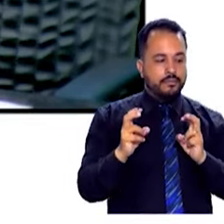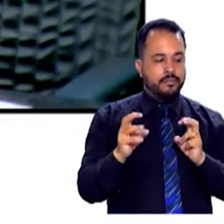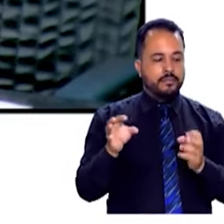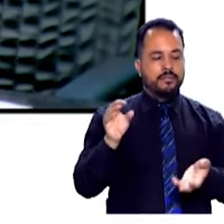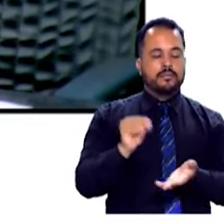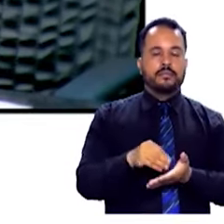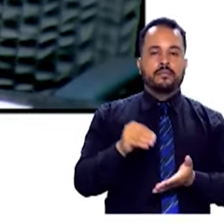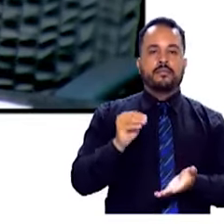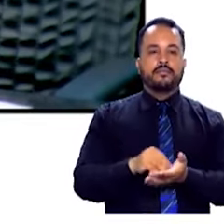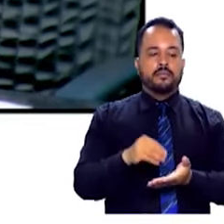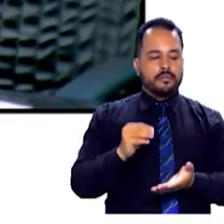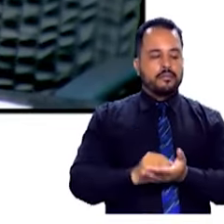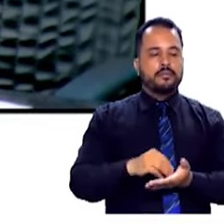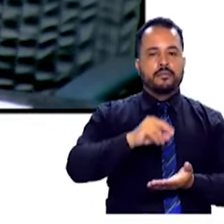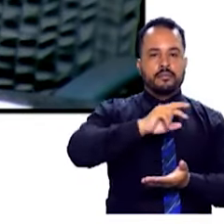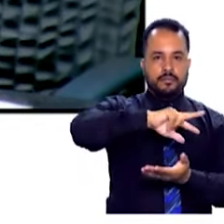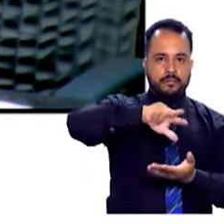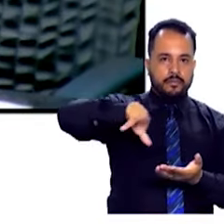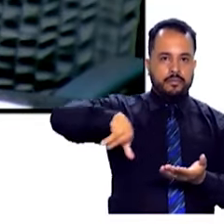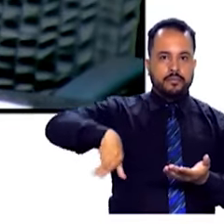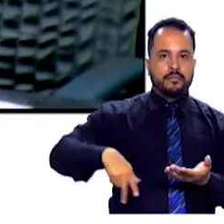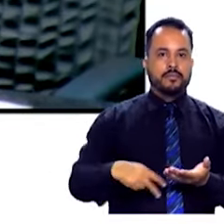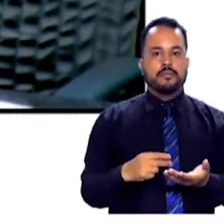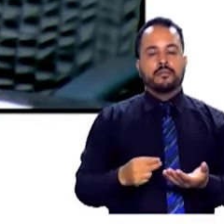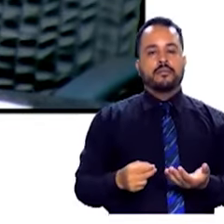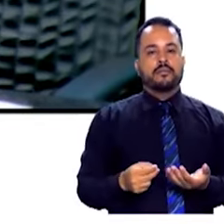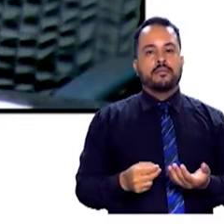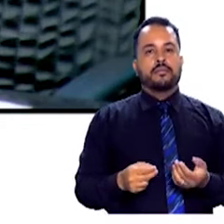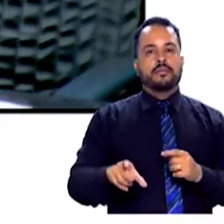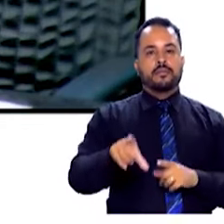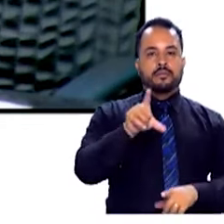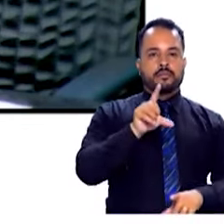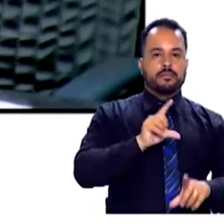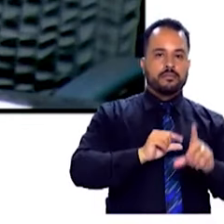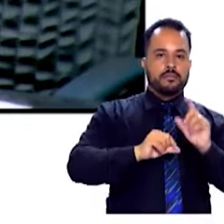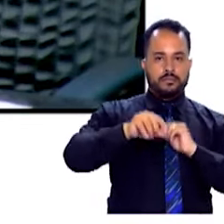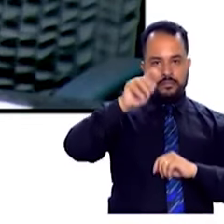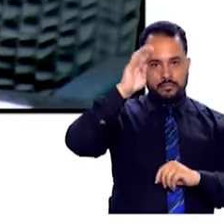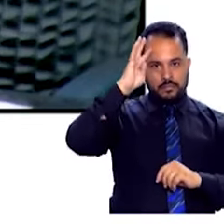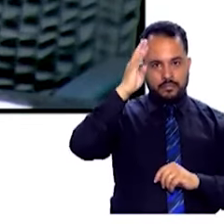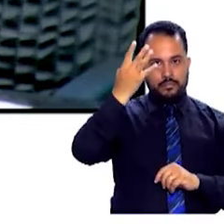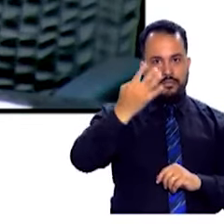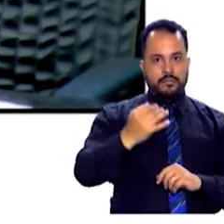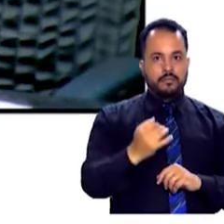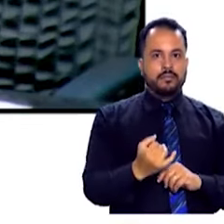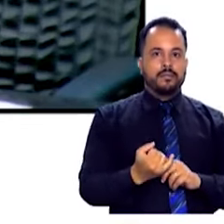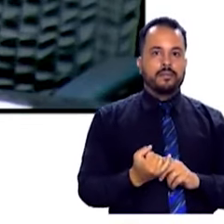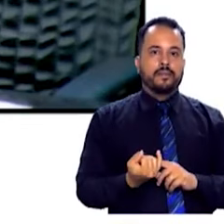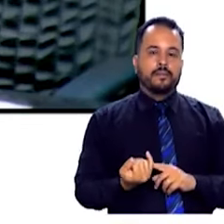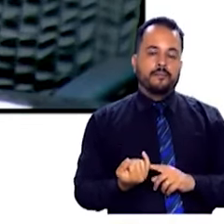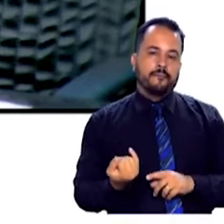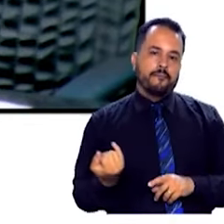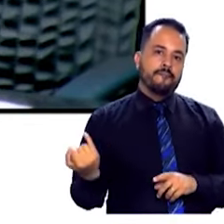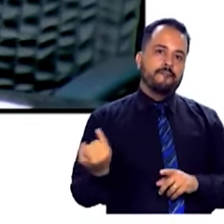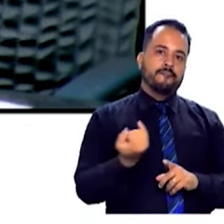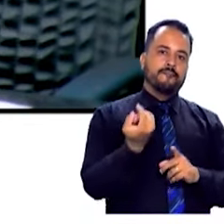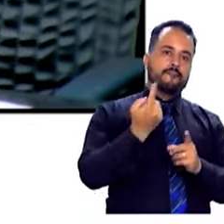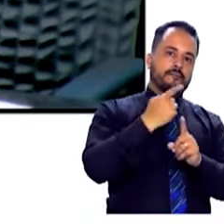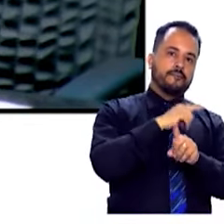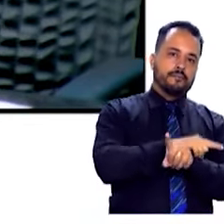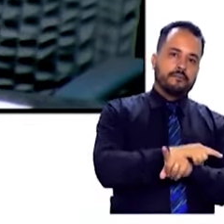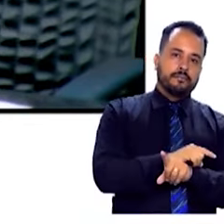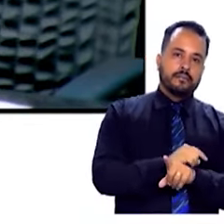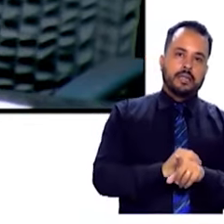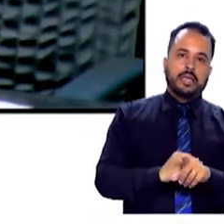aqui de fato foi criado um filtro negativo de relevância eh por lei a partir de cláusulas também bastante